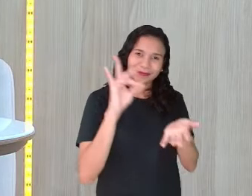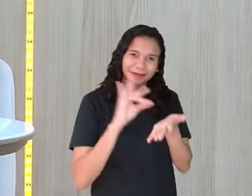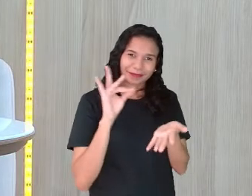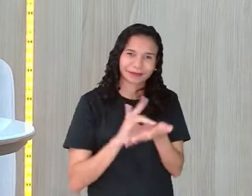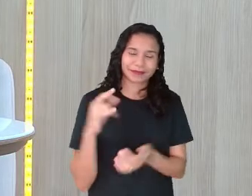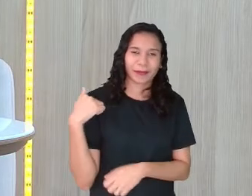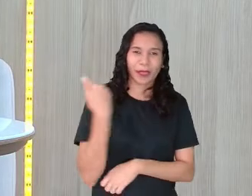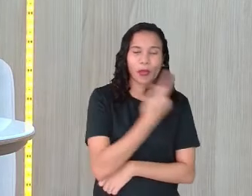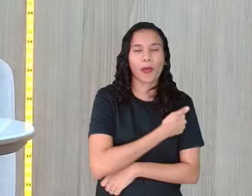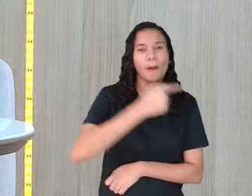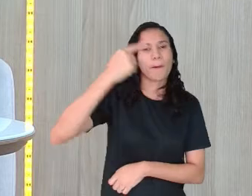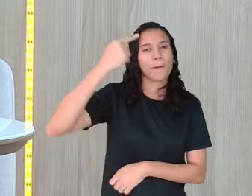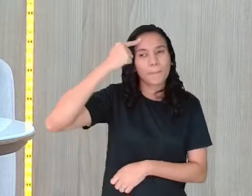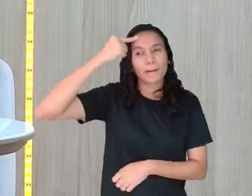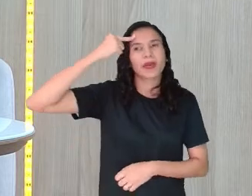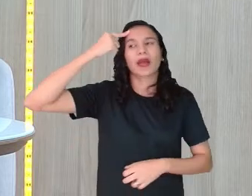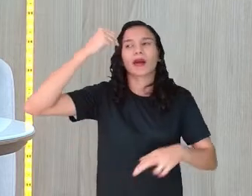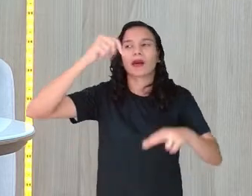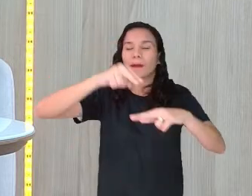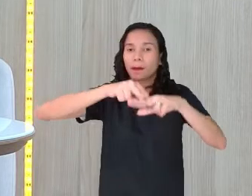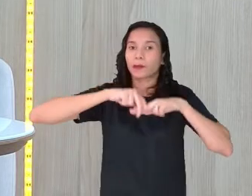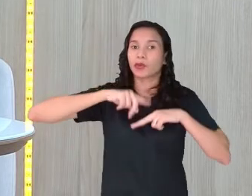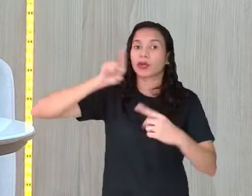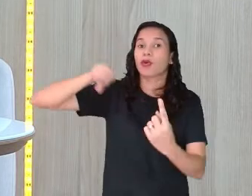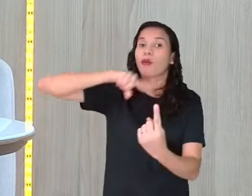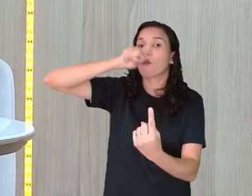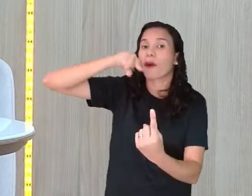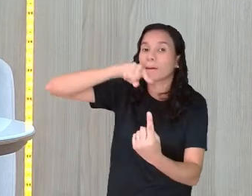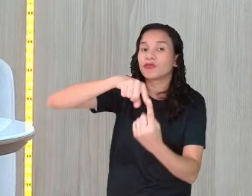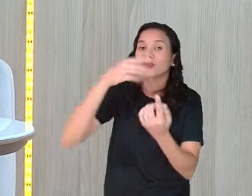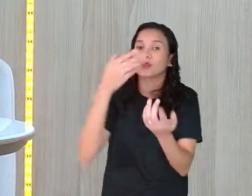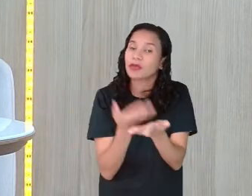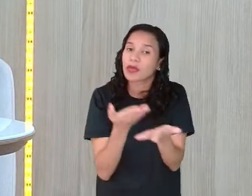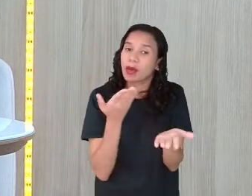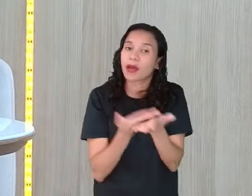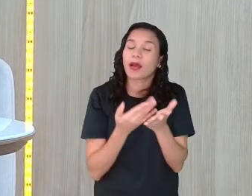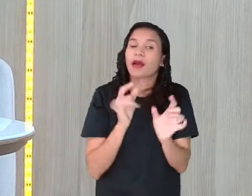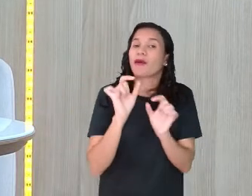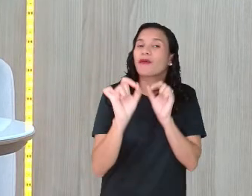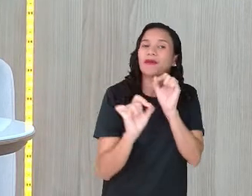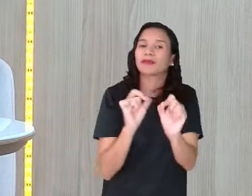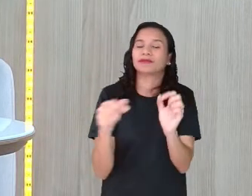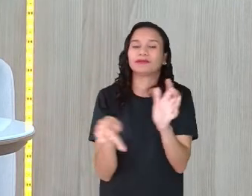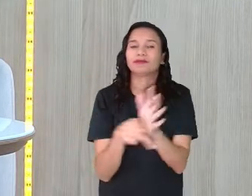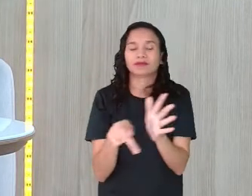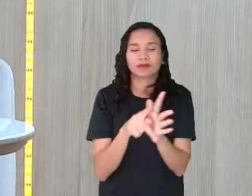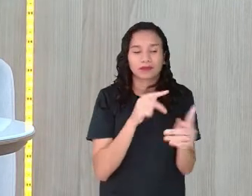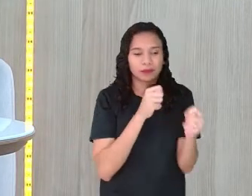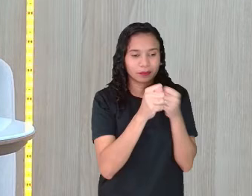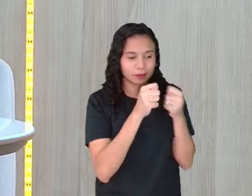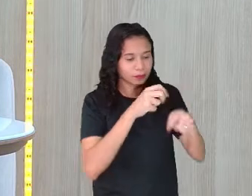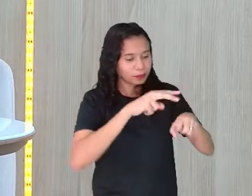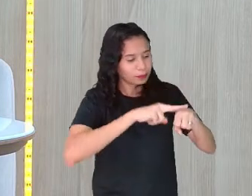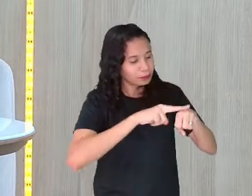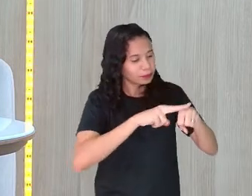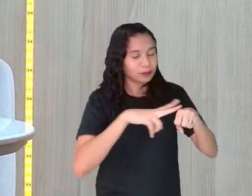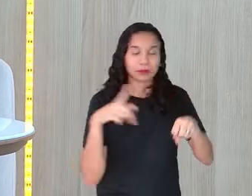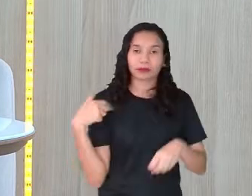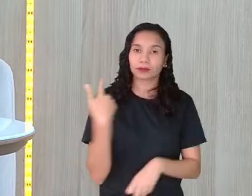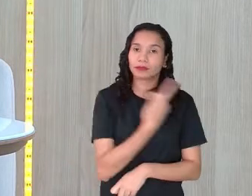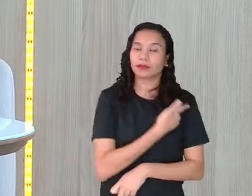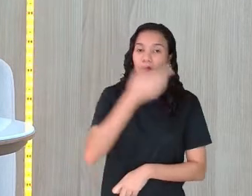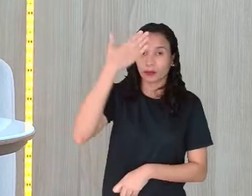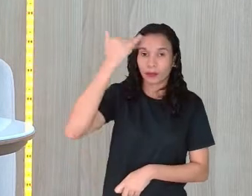gente pensar, e por isso que é o objetivo dessa aula, né? Essa questão aí da economia verde, a gente sabe